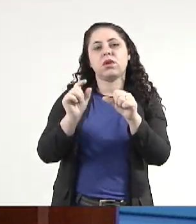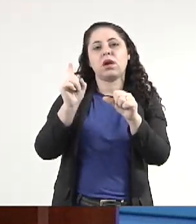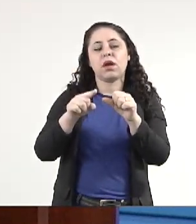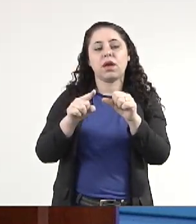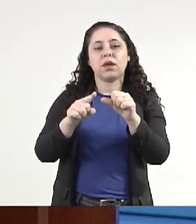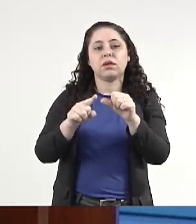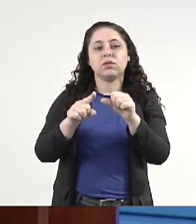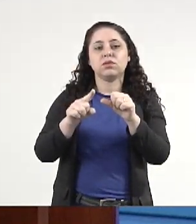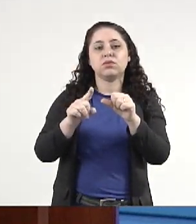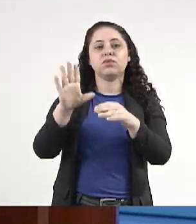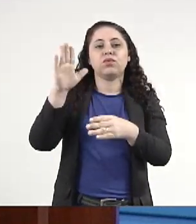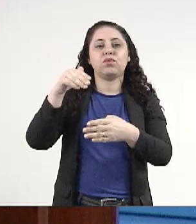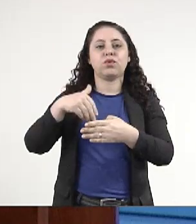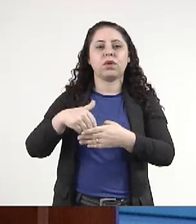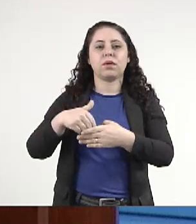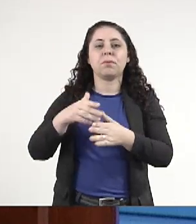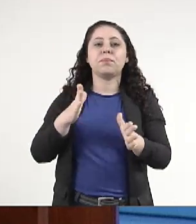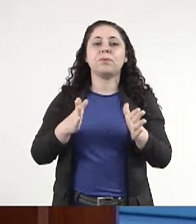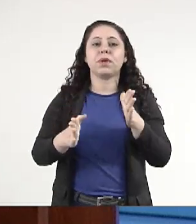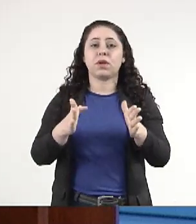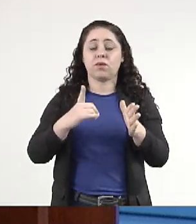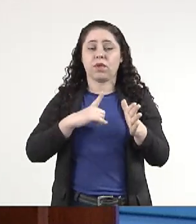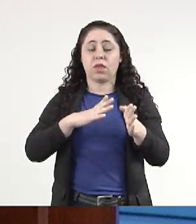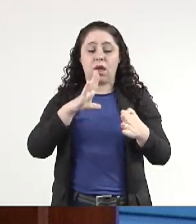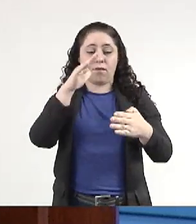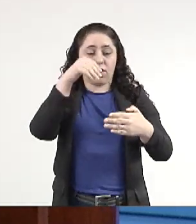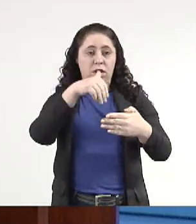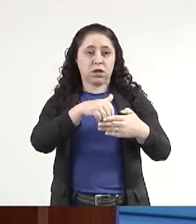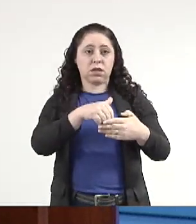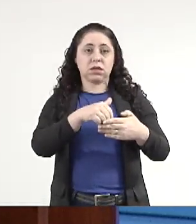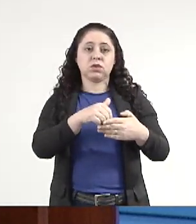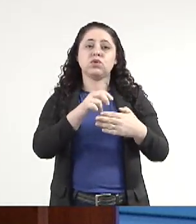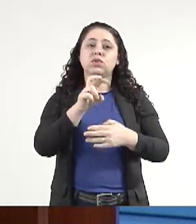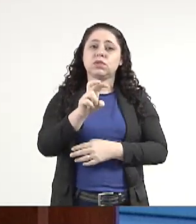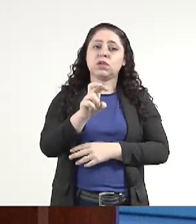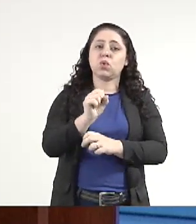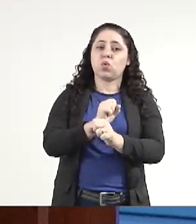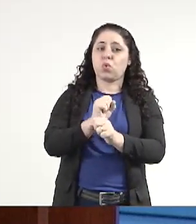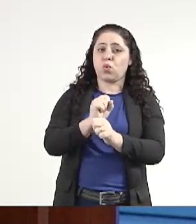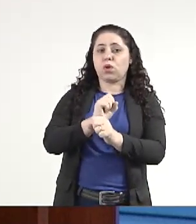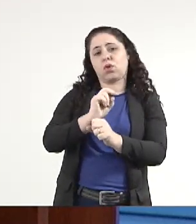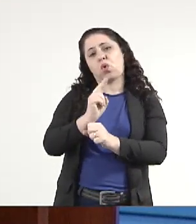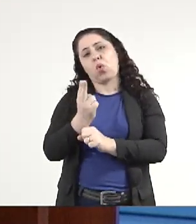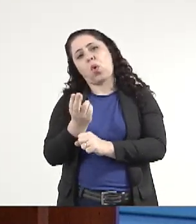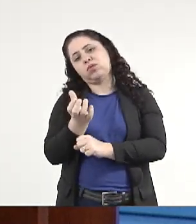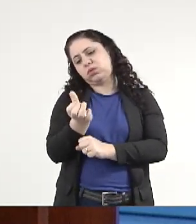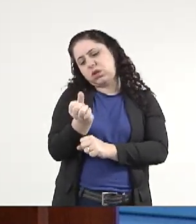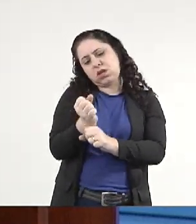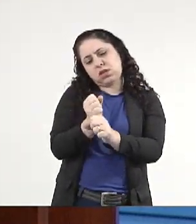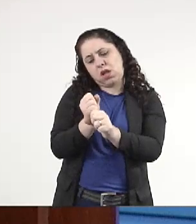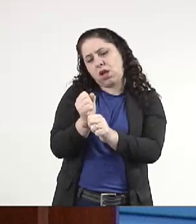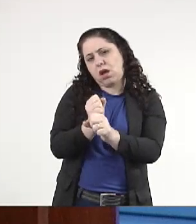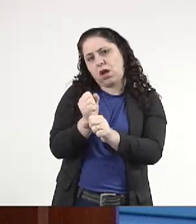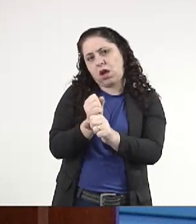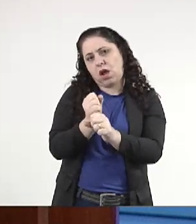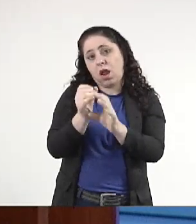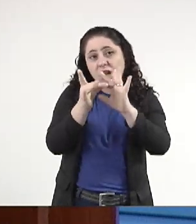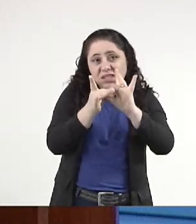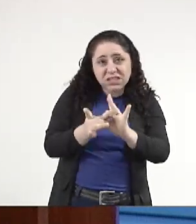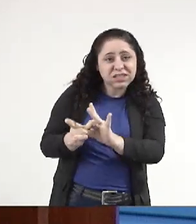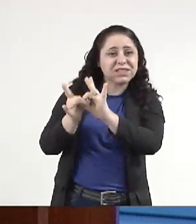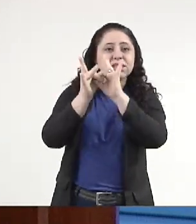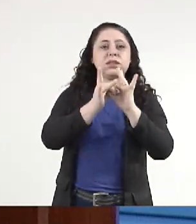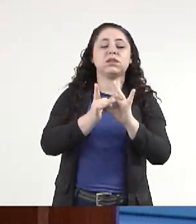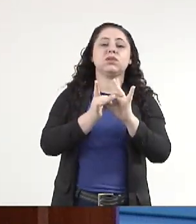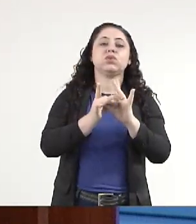o processo eleitoral para que haja eleições a cada 5 anos ou a cada 6 anos, unificando